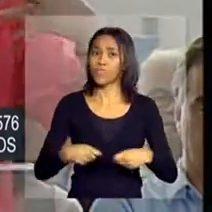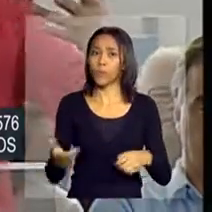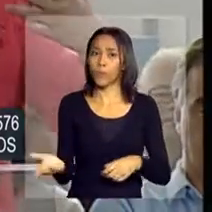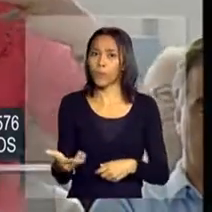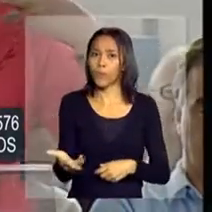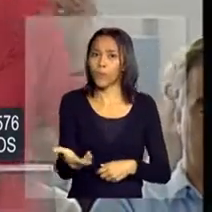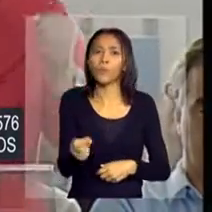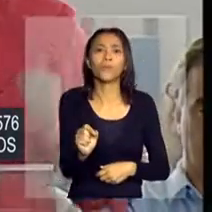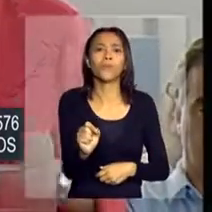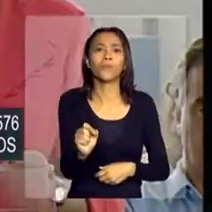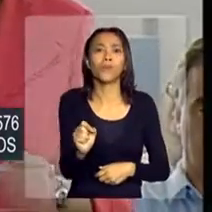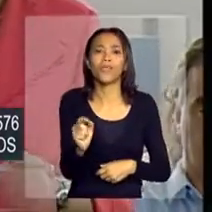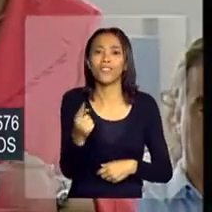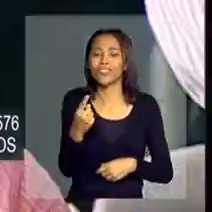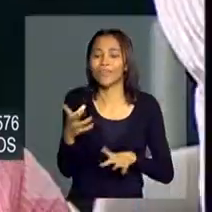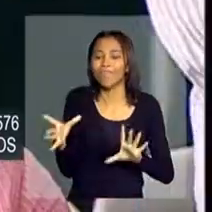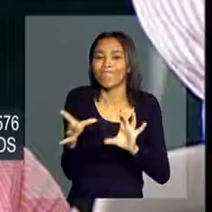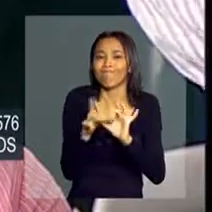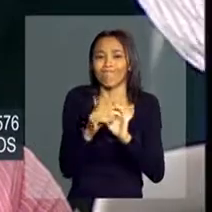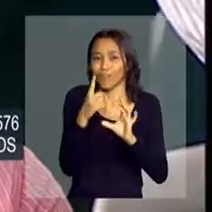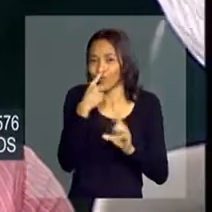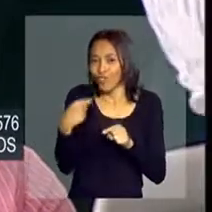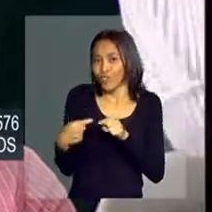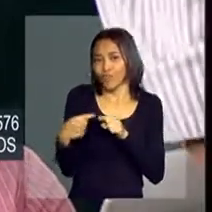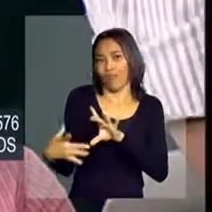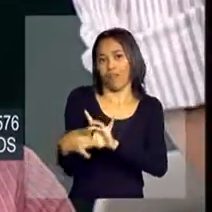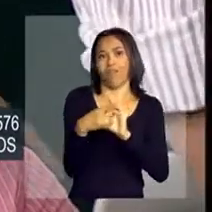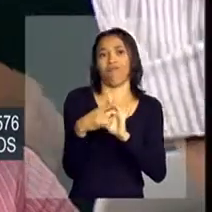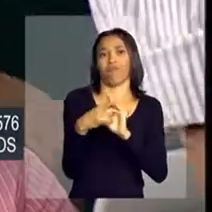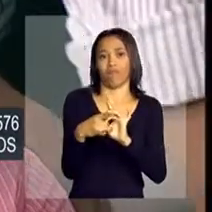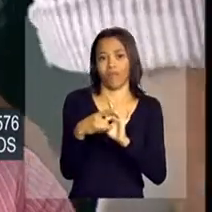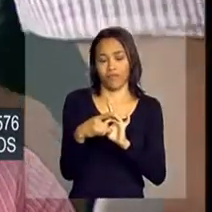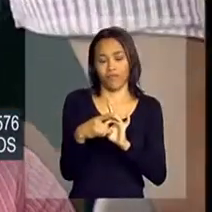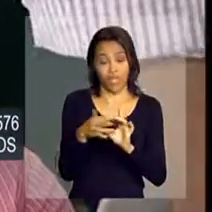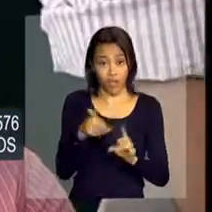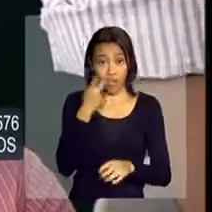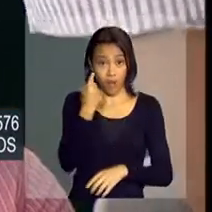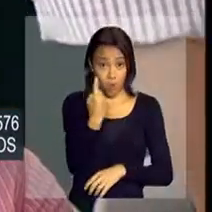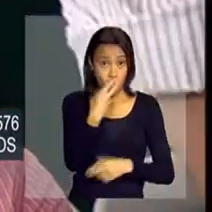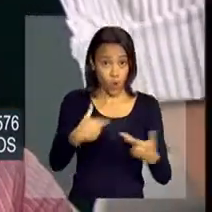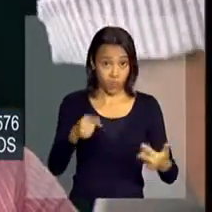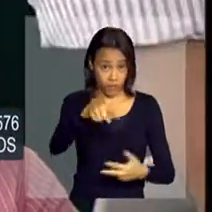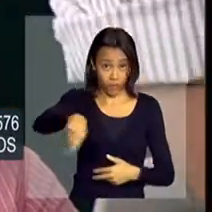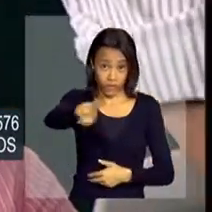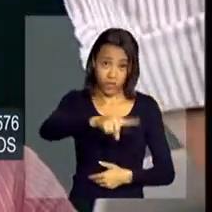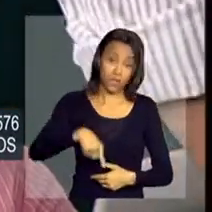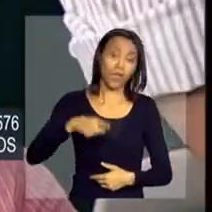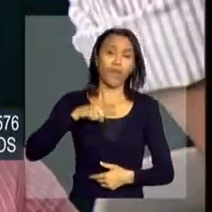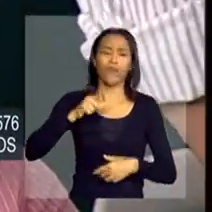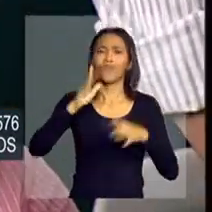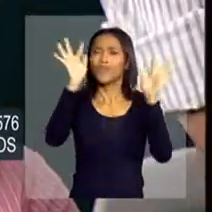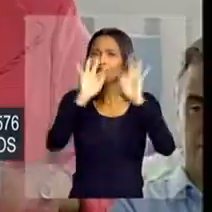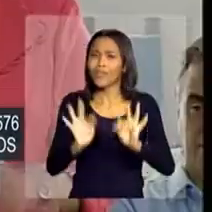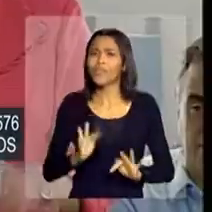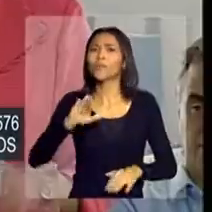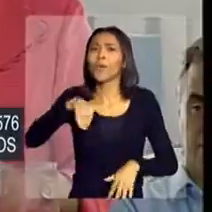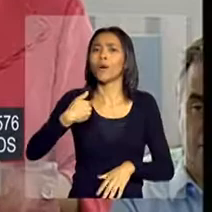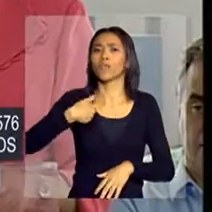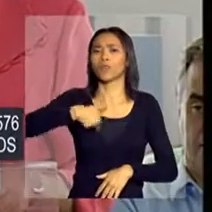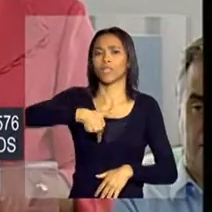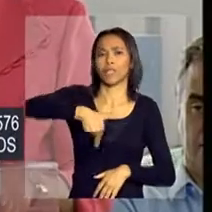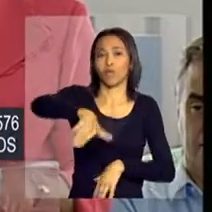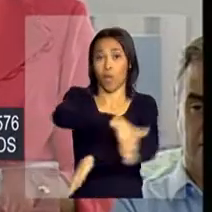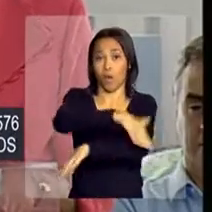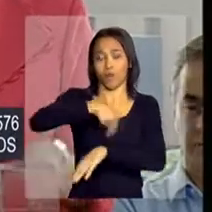de ter uma grande intimidade. E eu quero dizer para vocês uma coisa. Eu fico muito feliz quando eu passo na rua